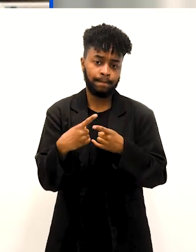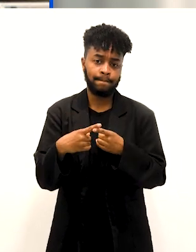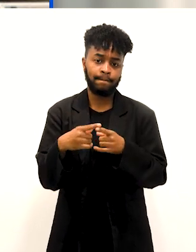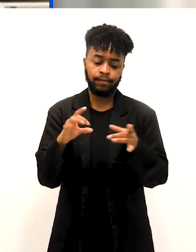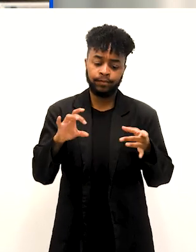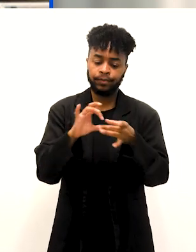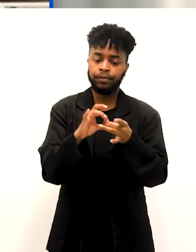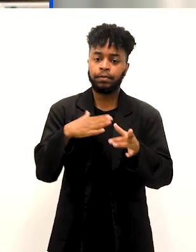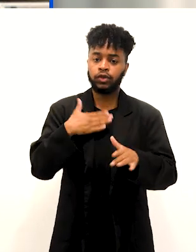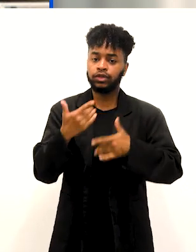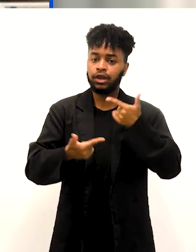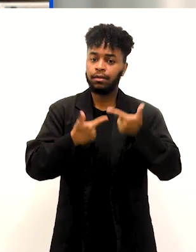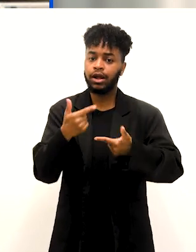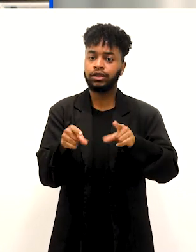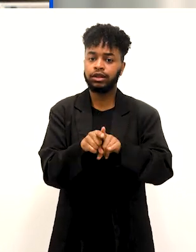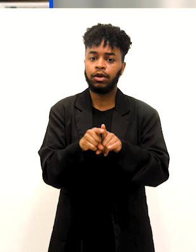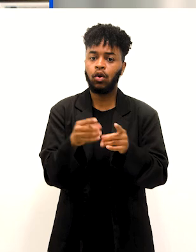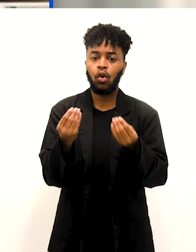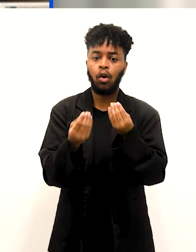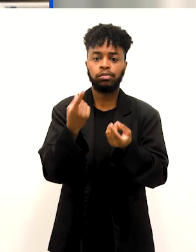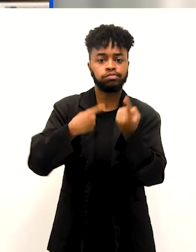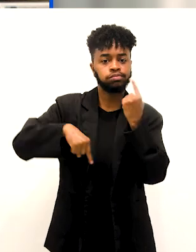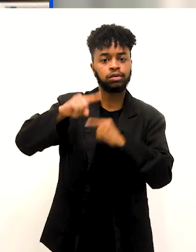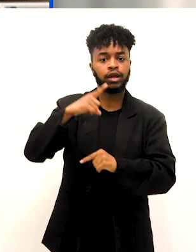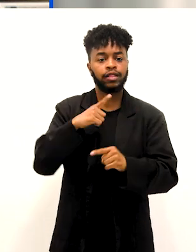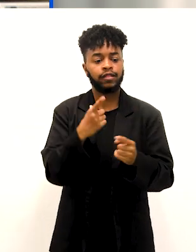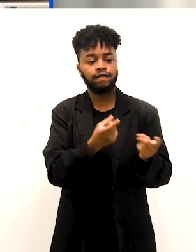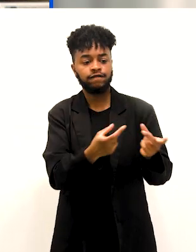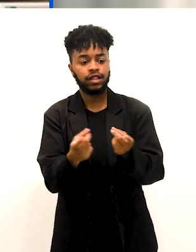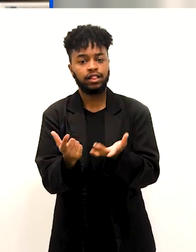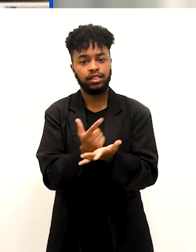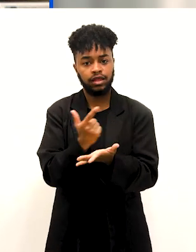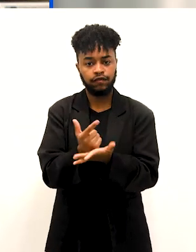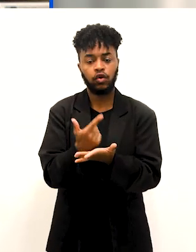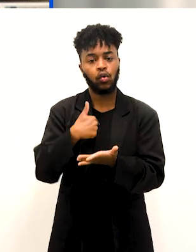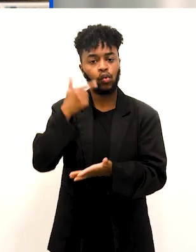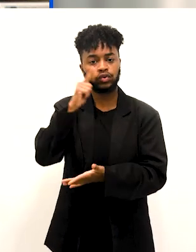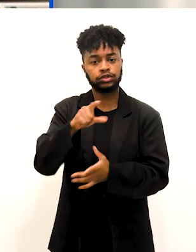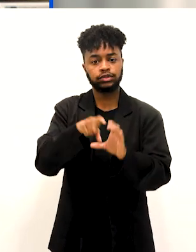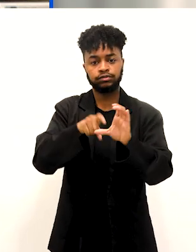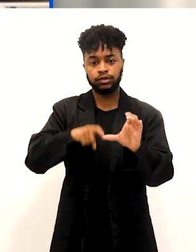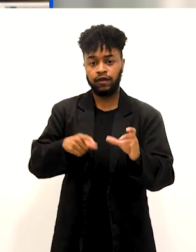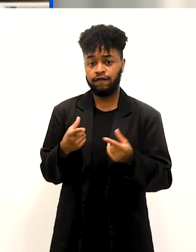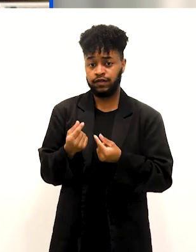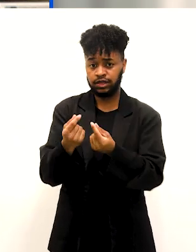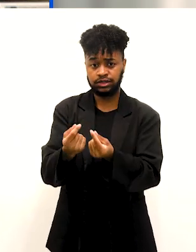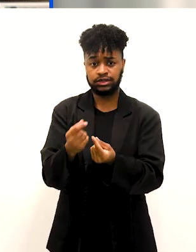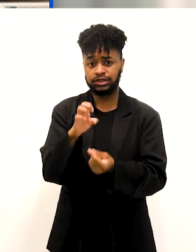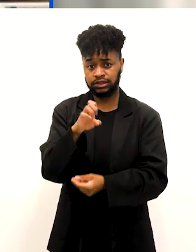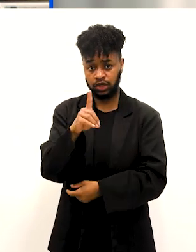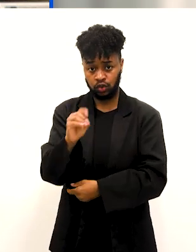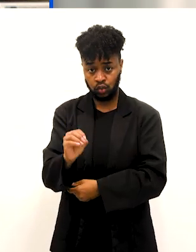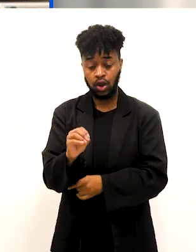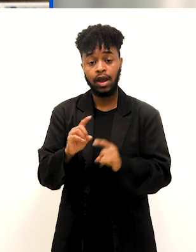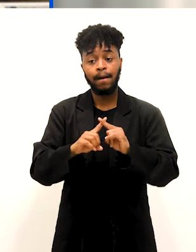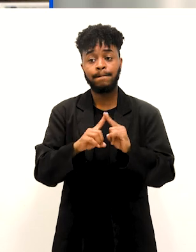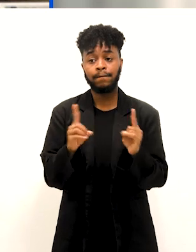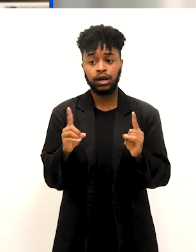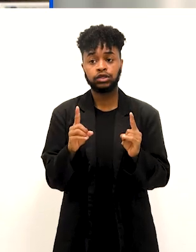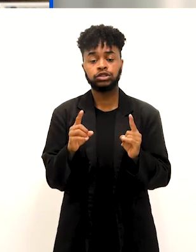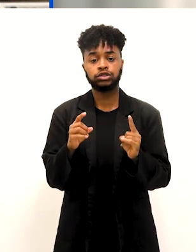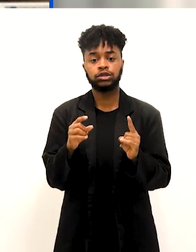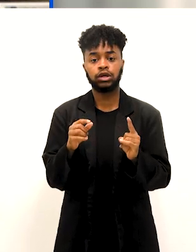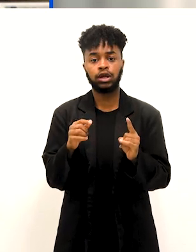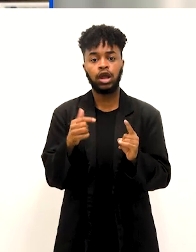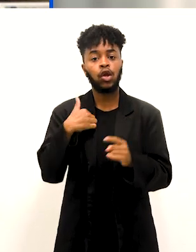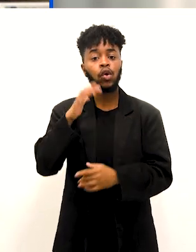meu trabalho, até pelo sucesso do meu trabalho, livros vendidos, eu alcancei minha independência financeira relativamente cedo. E a partir do momento que eu alcancei a independência